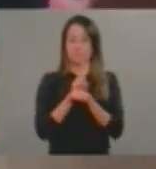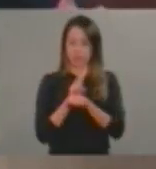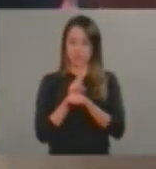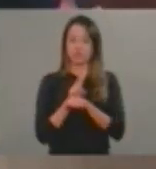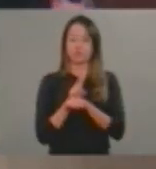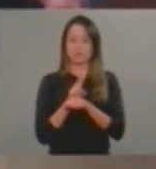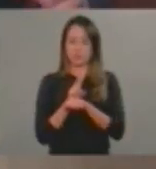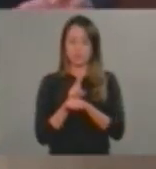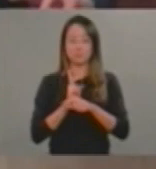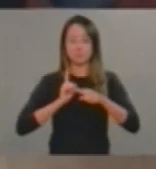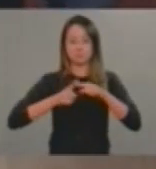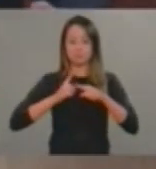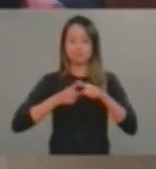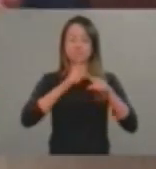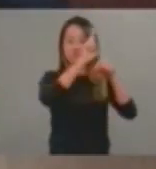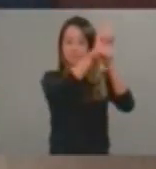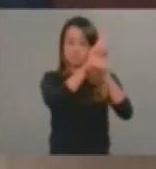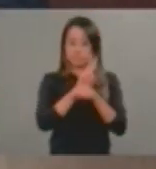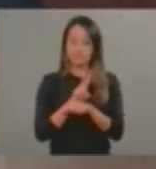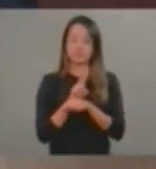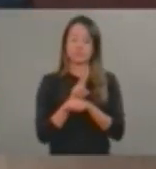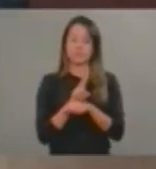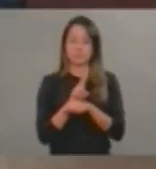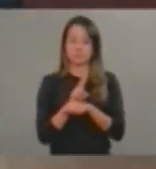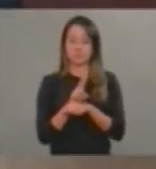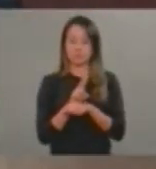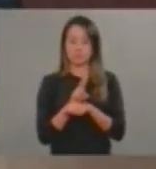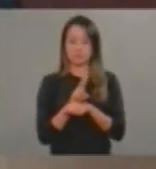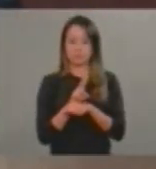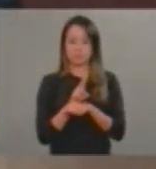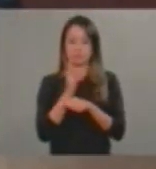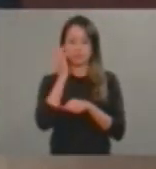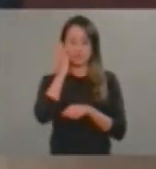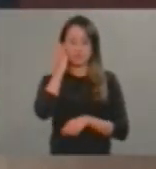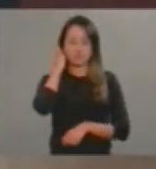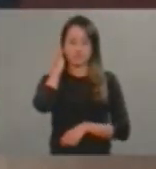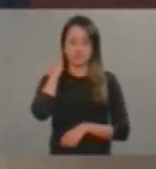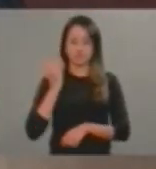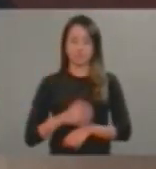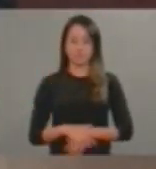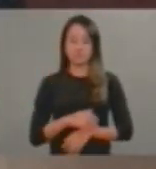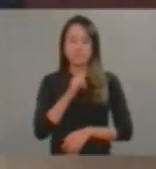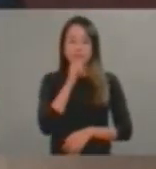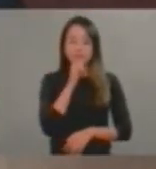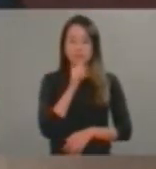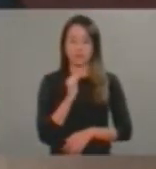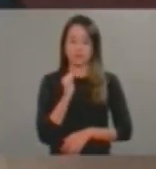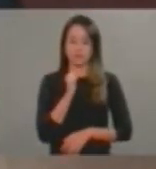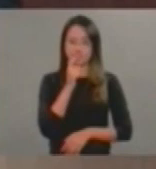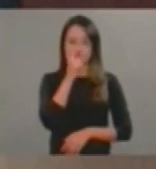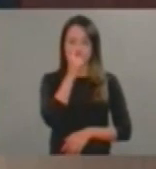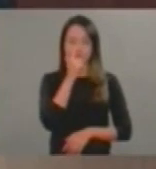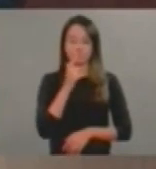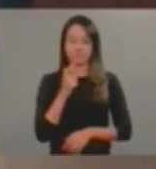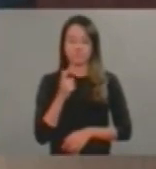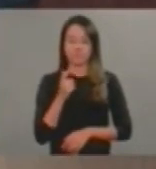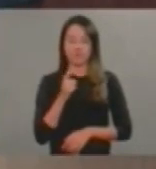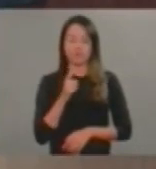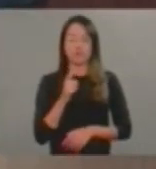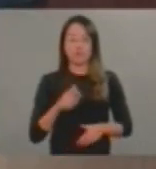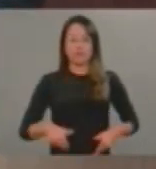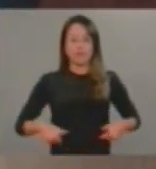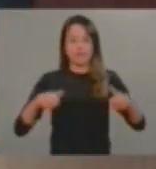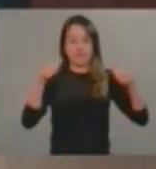esse empréstimo não atenda a nenhuma finalidade de investimento.